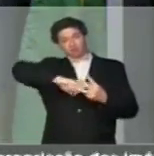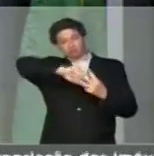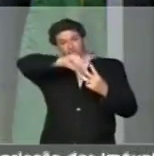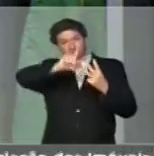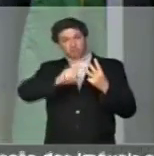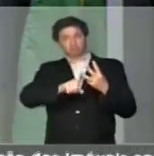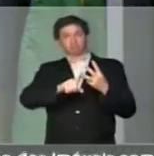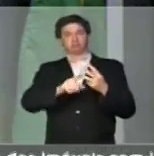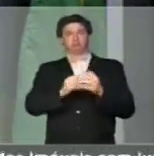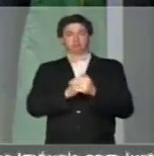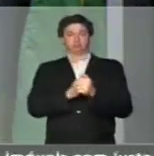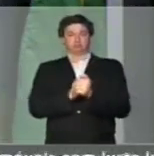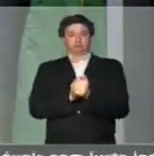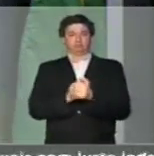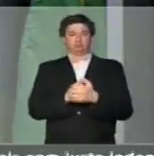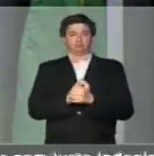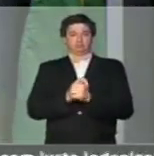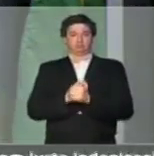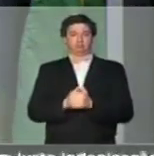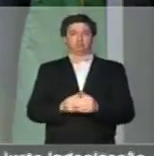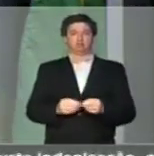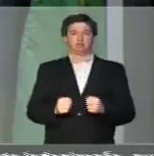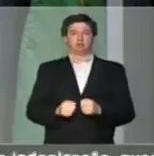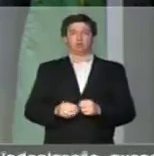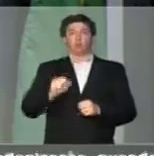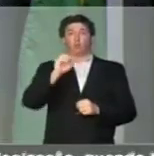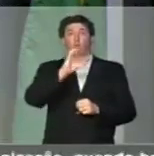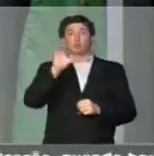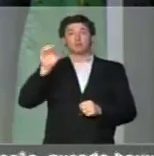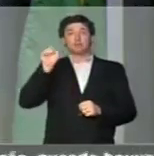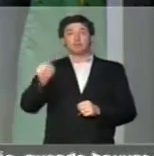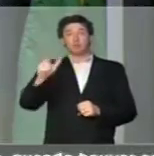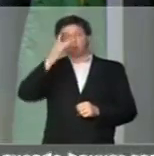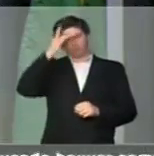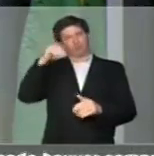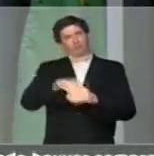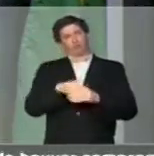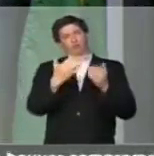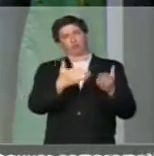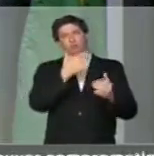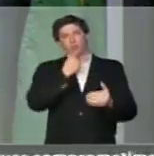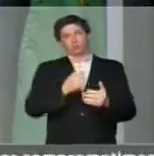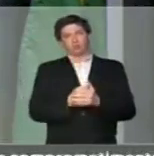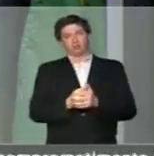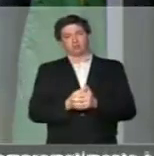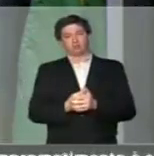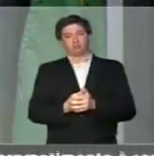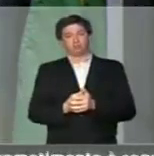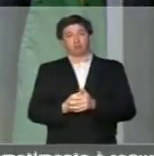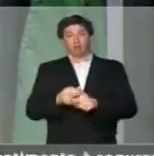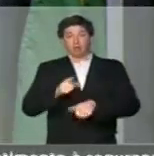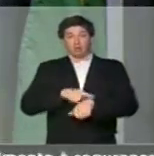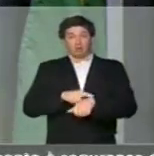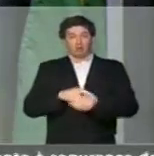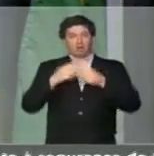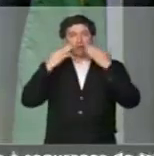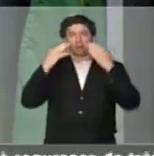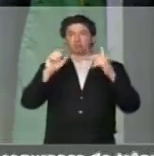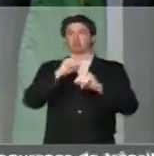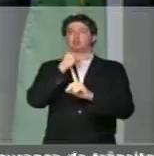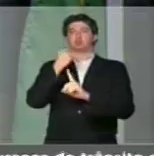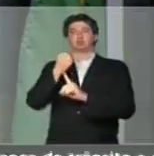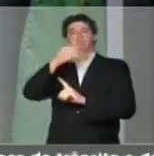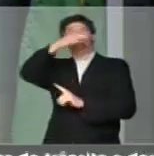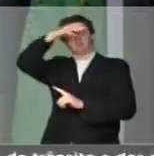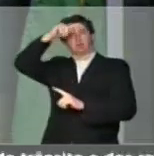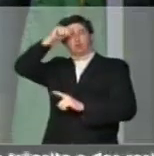mandato com mais de 800 mil votos. Naquele momento ele se apresentou para a sociedade de